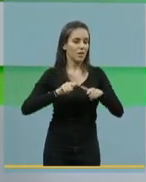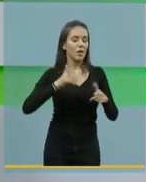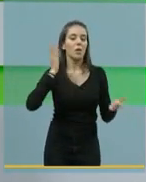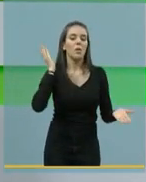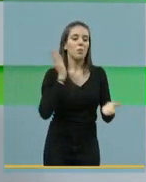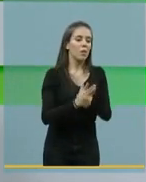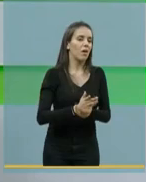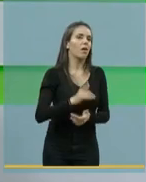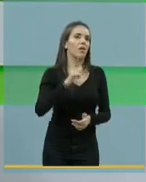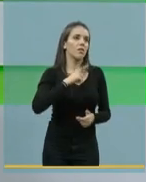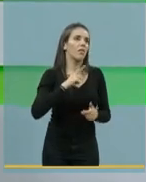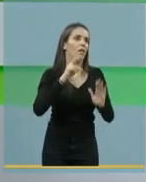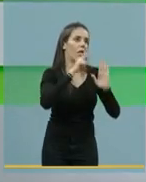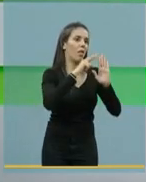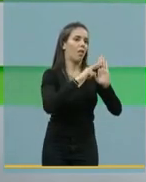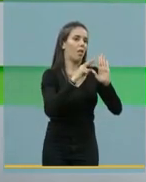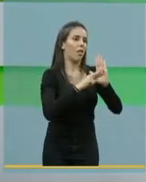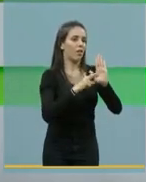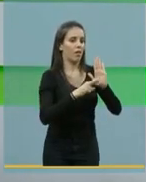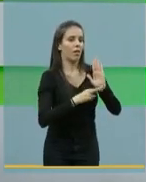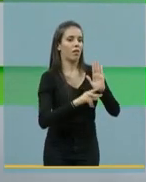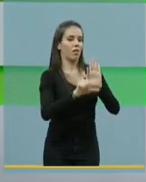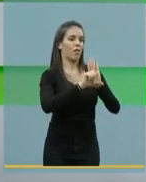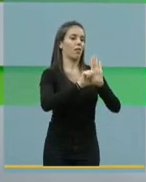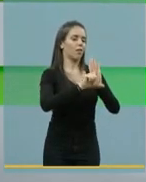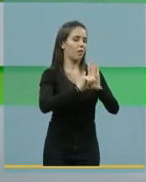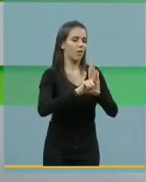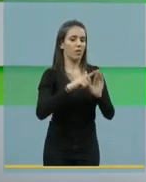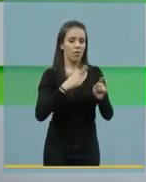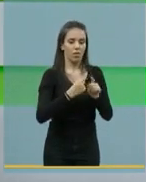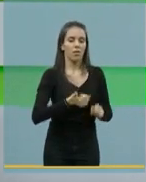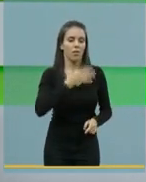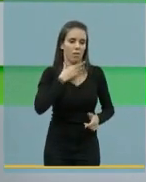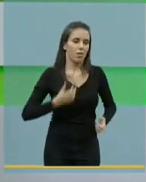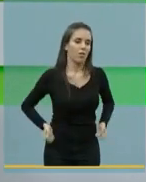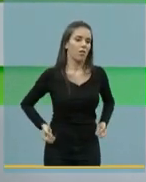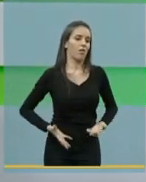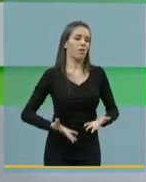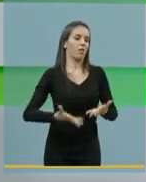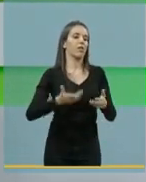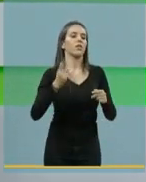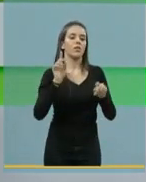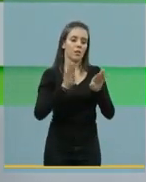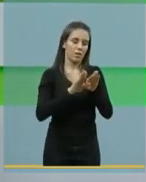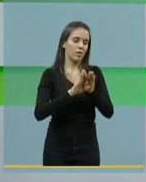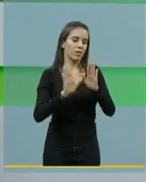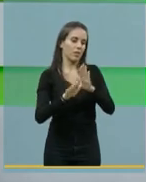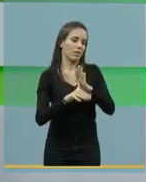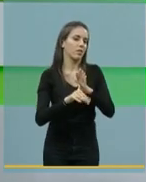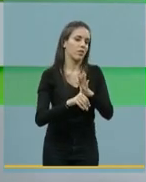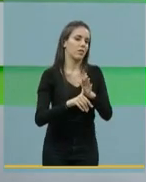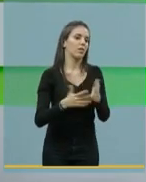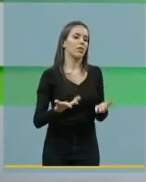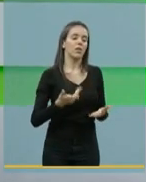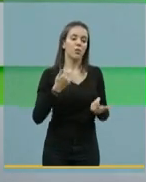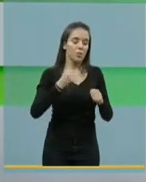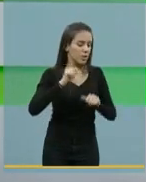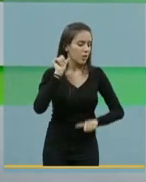desburocratização que eleva custos e eleva a corrupção para vender facilidades